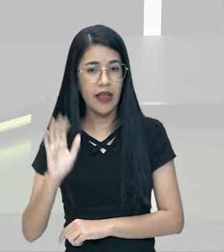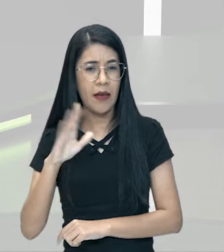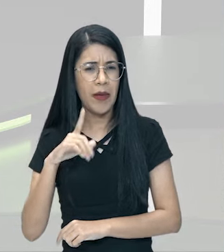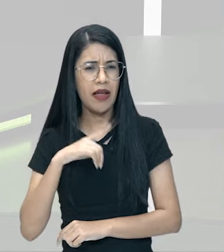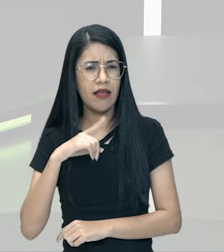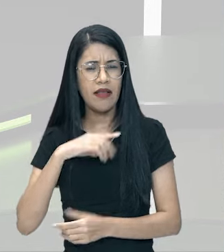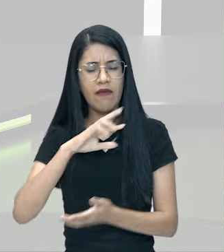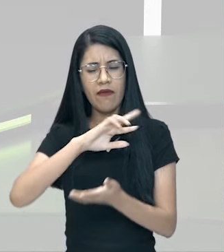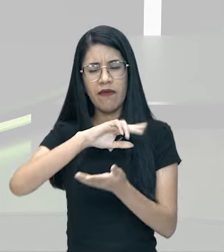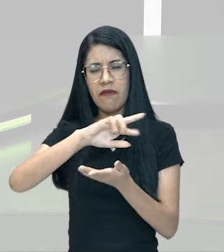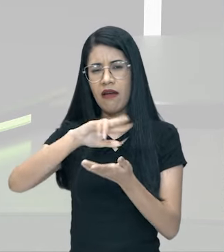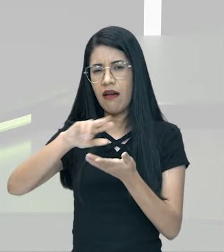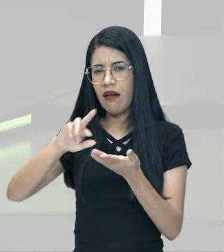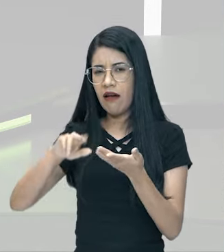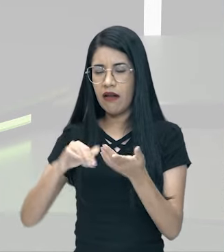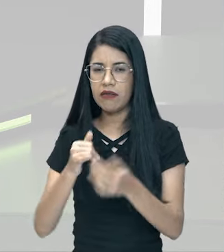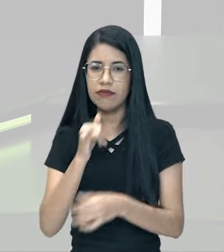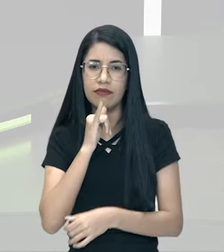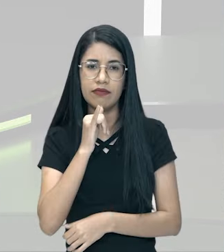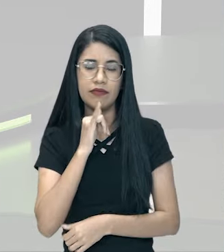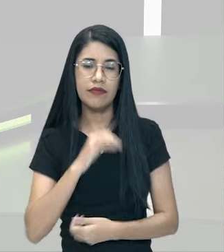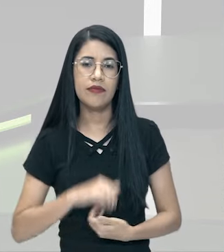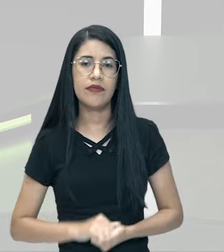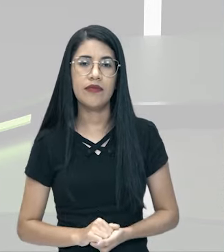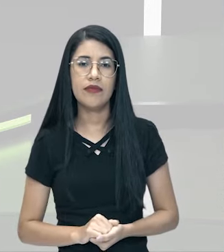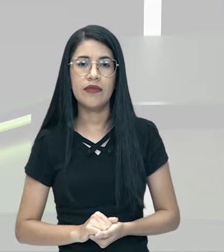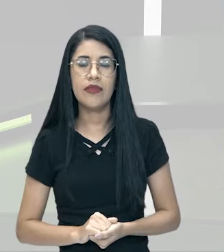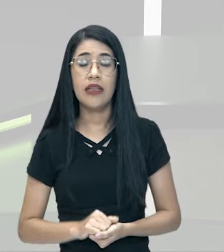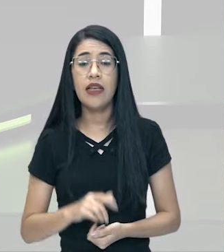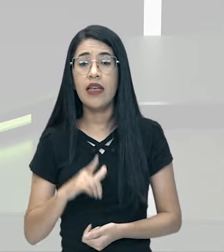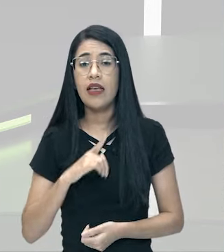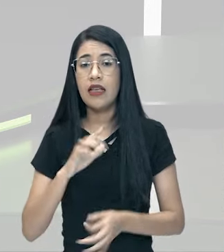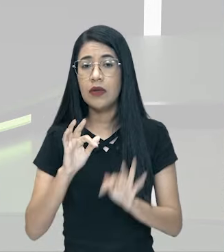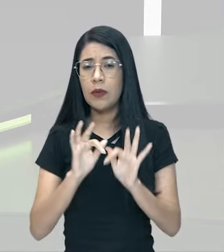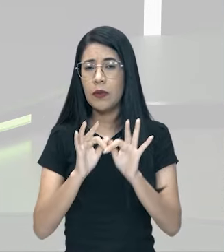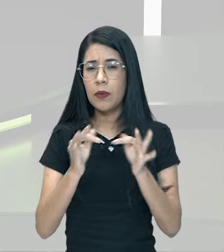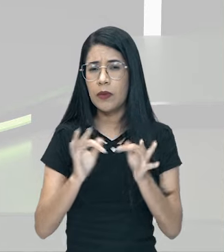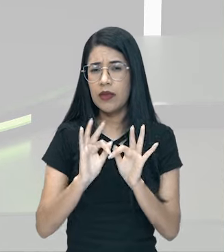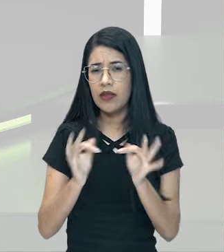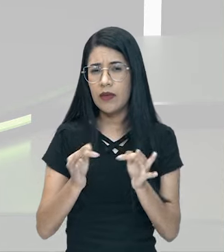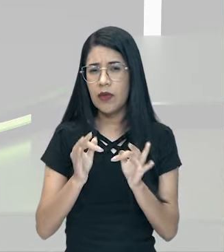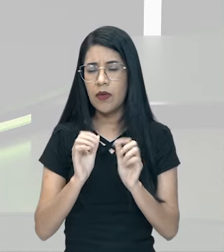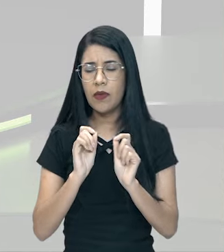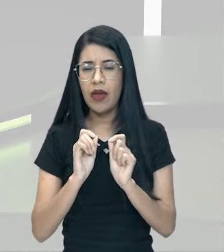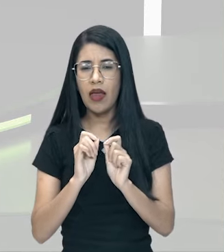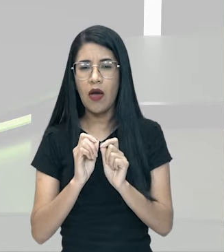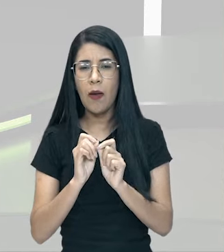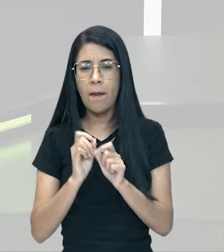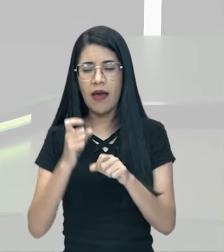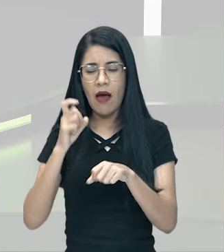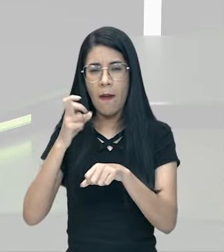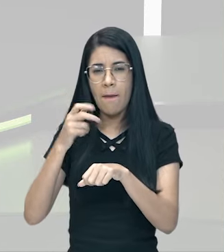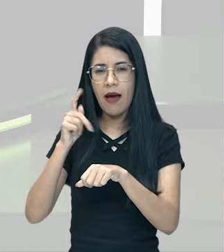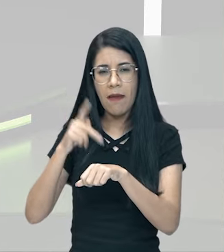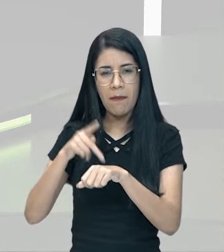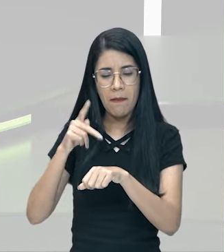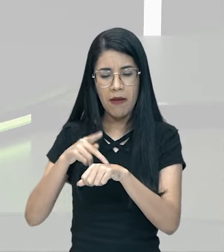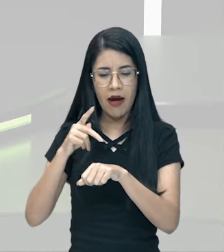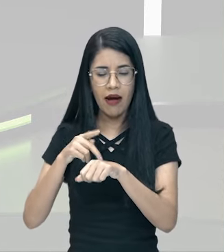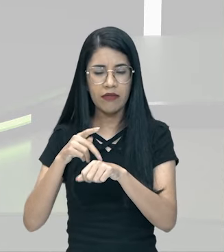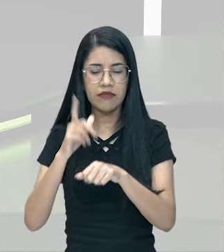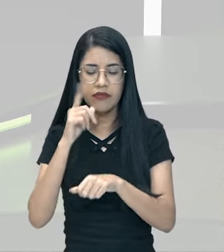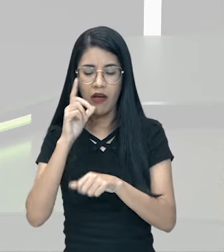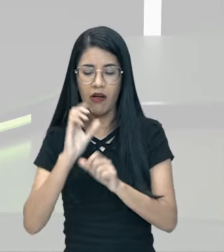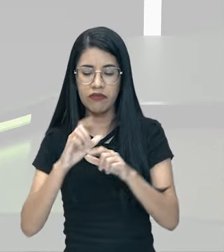vários exemplos. Eu tenho aí um simples fato de jogar uma pedra no rio, eu tenho ali essa